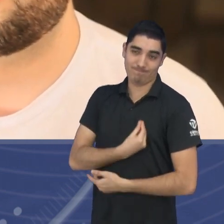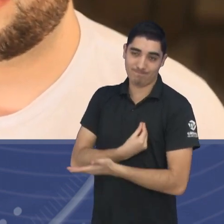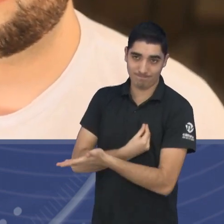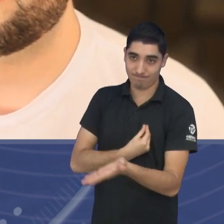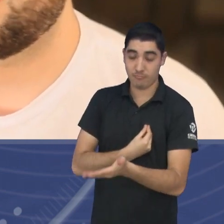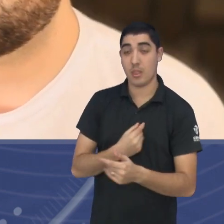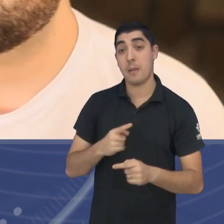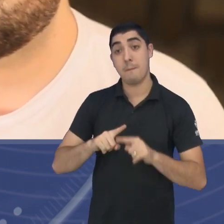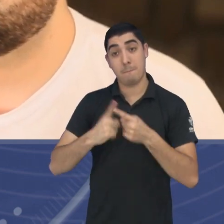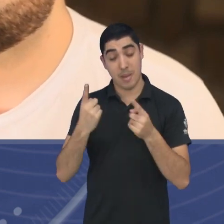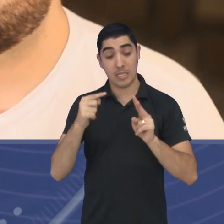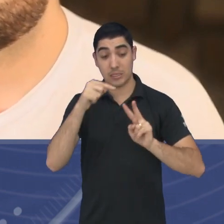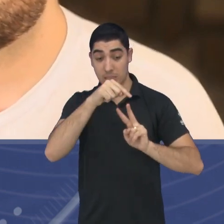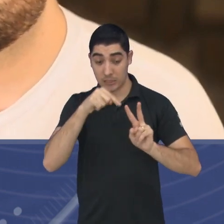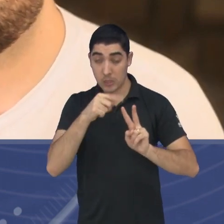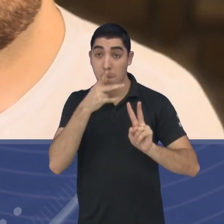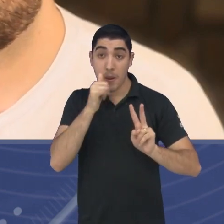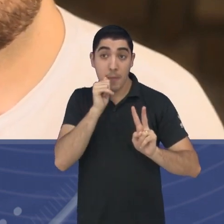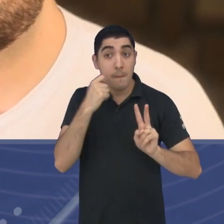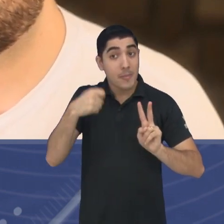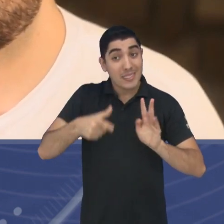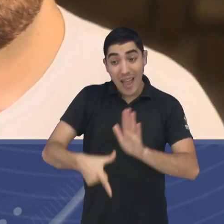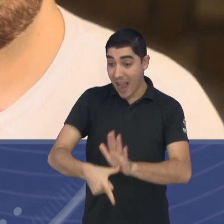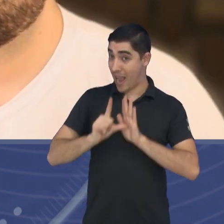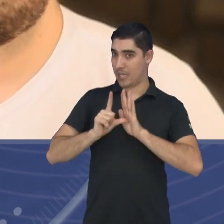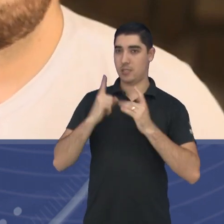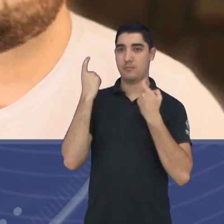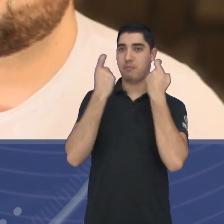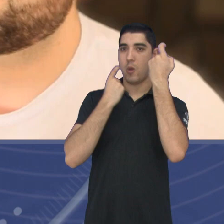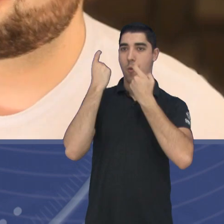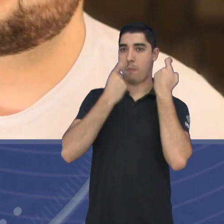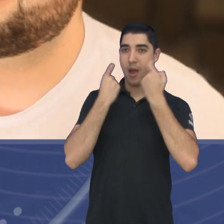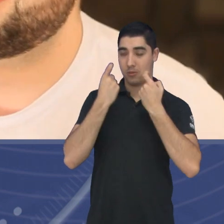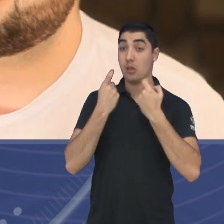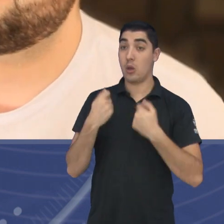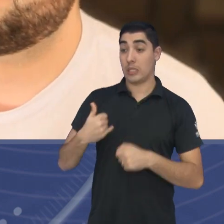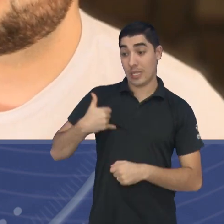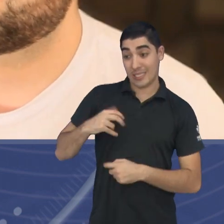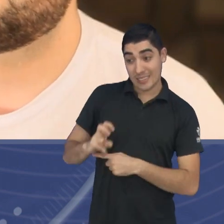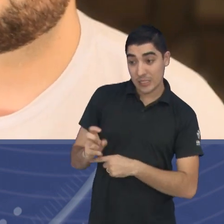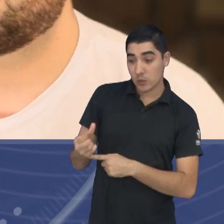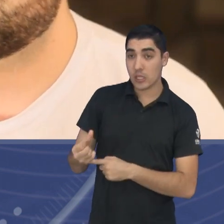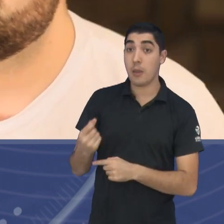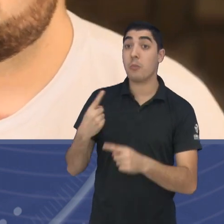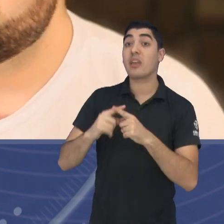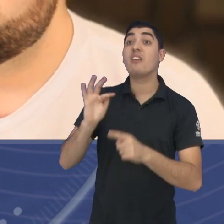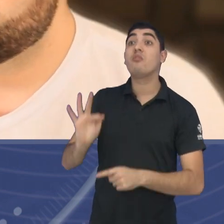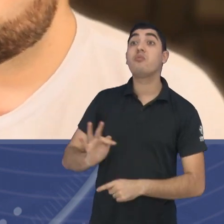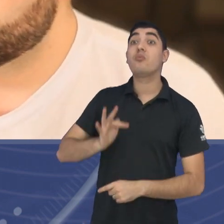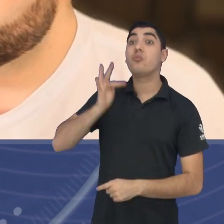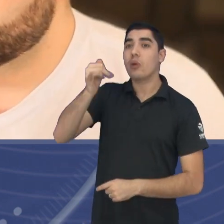para os pais estarem atentos já com 5, 6 anos de idade para não chegar nos 12, 13 e perder controle, né?